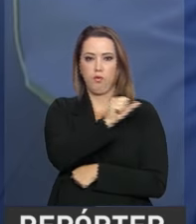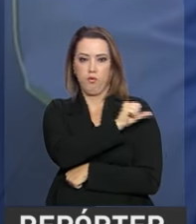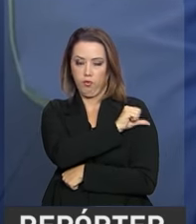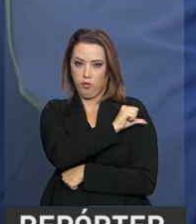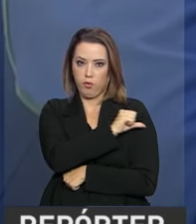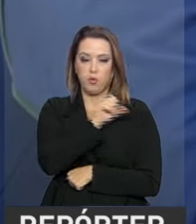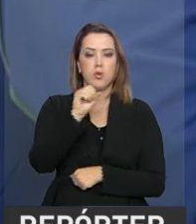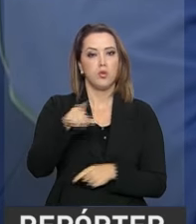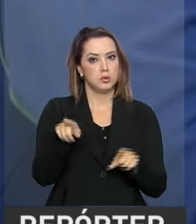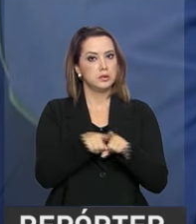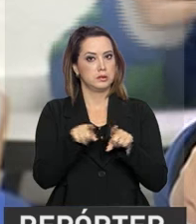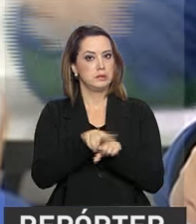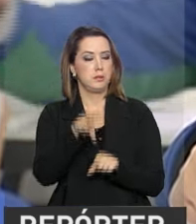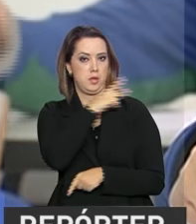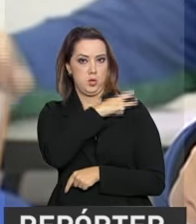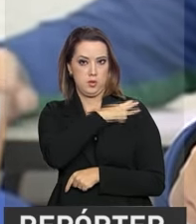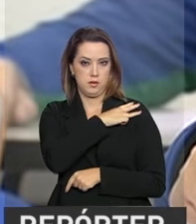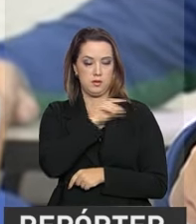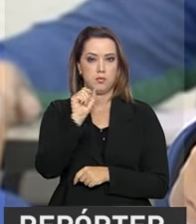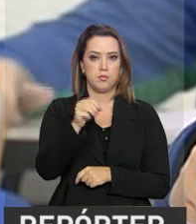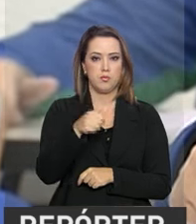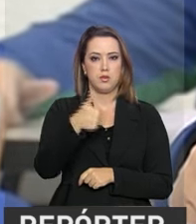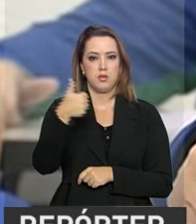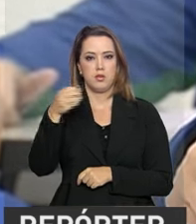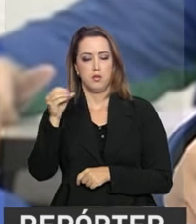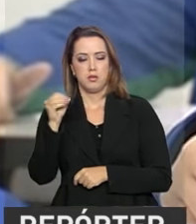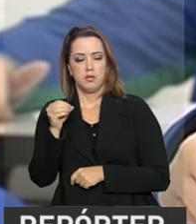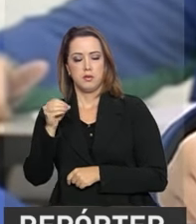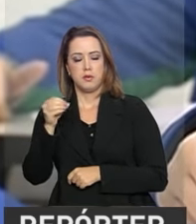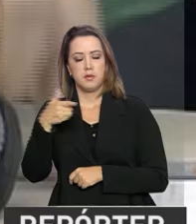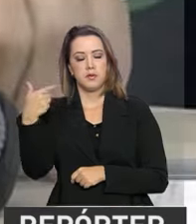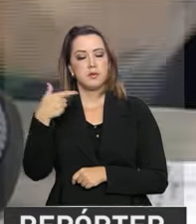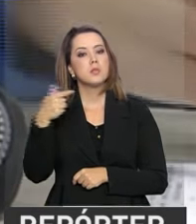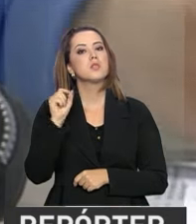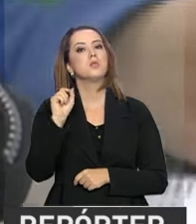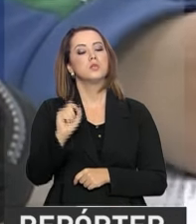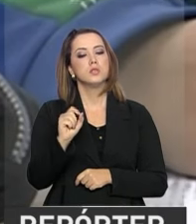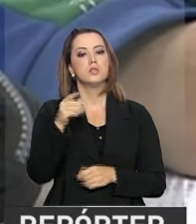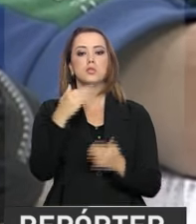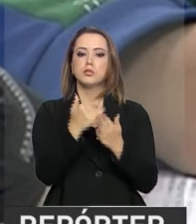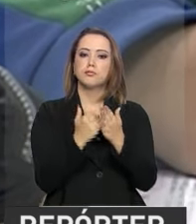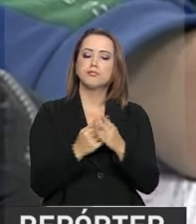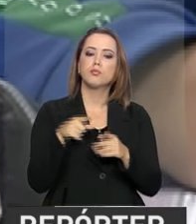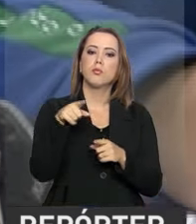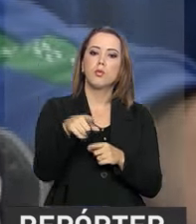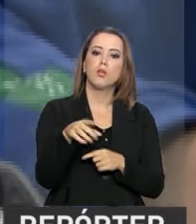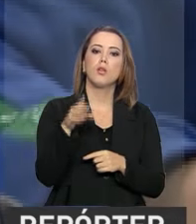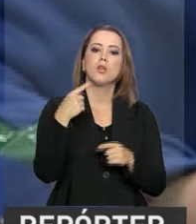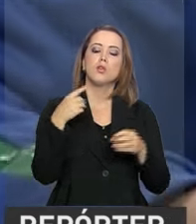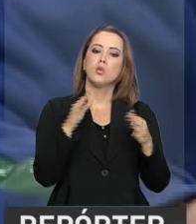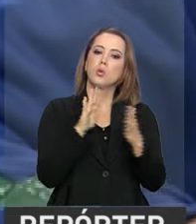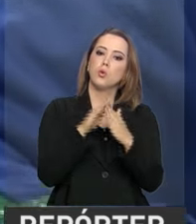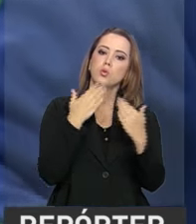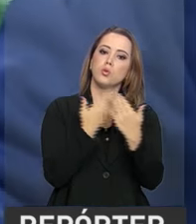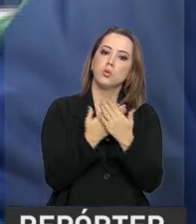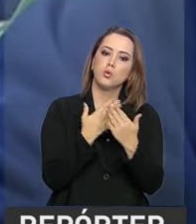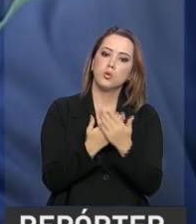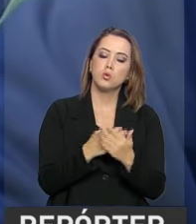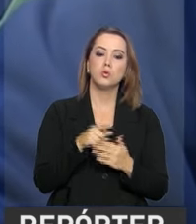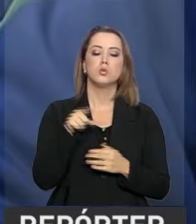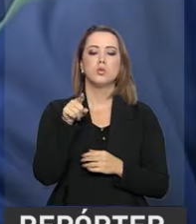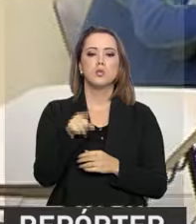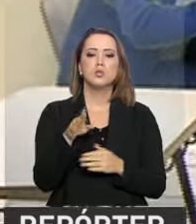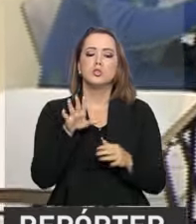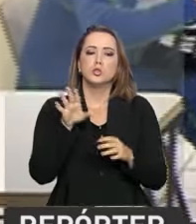e também para o ensino médio. É a 12ª edição da Olimpíada. Na escola Eda Mantuanelli, em São Caetano do Sul, os alunos